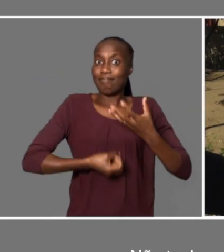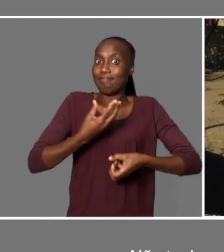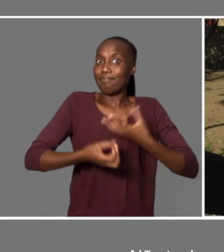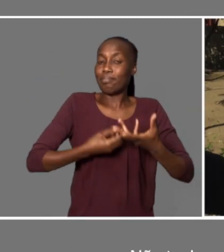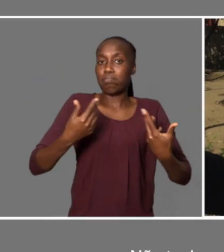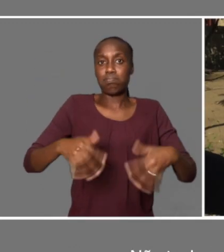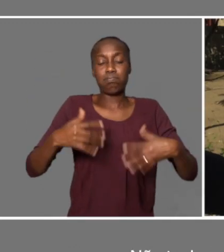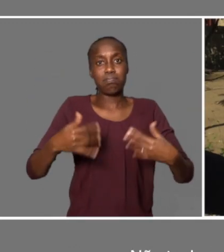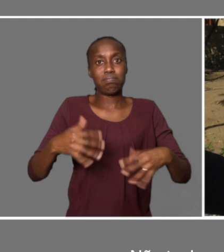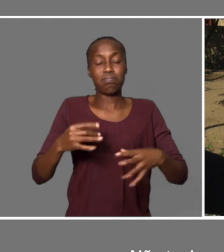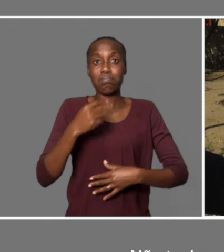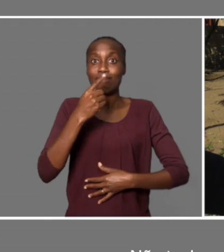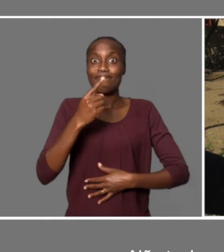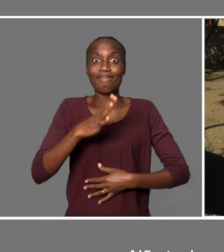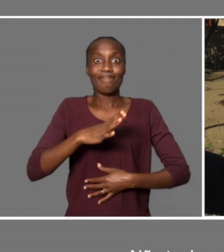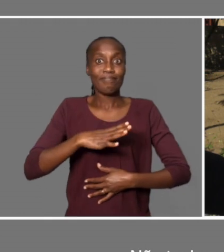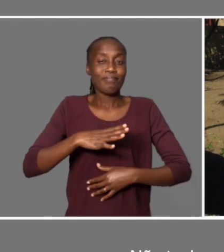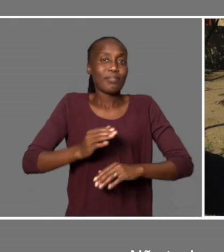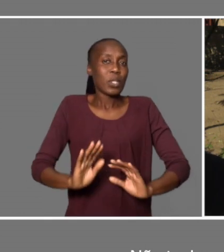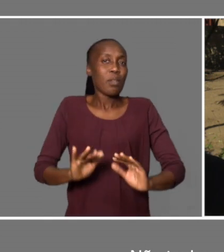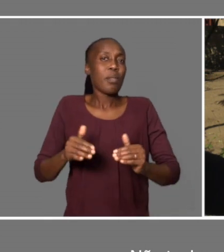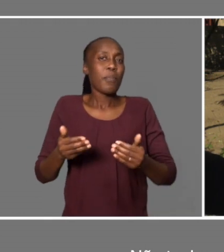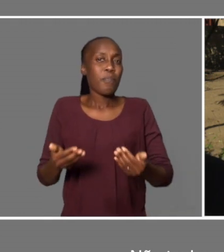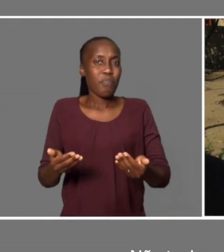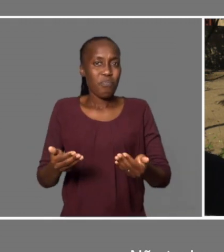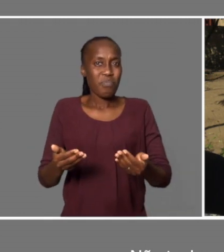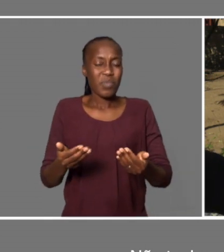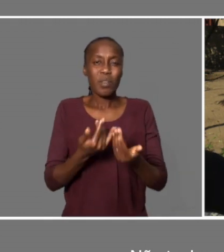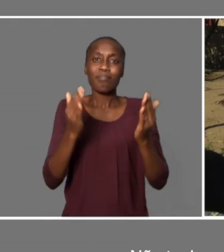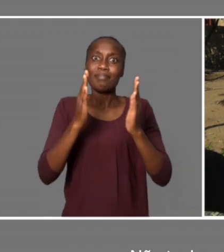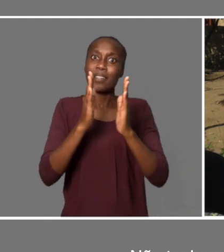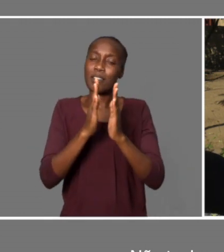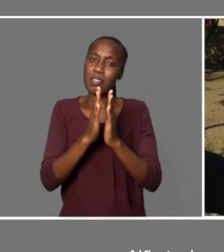Eu ultrapasso-me em termos de agradecimento.